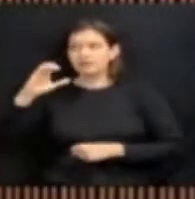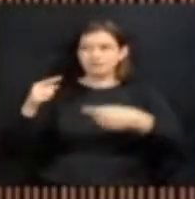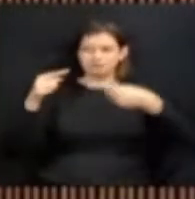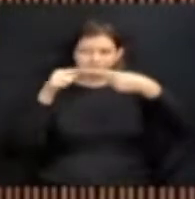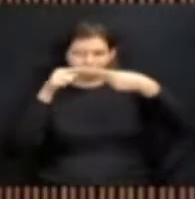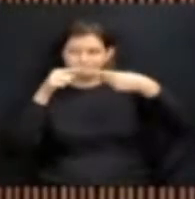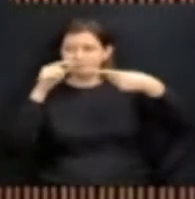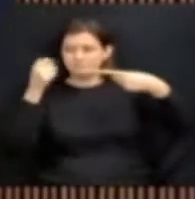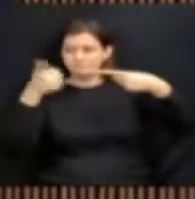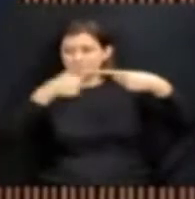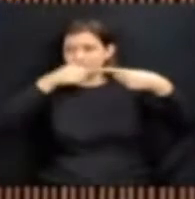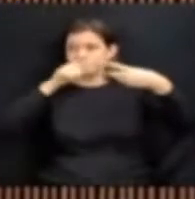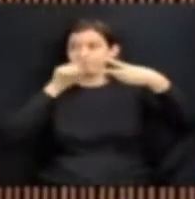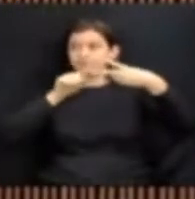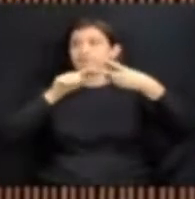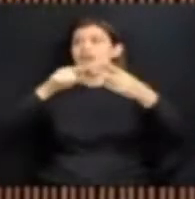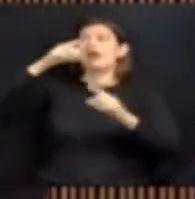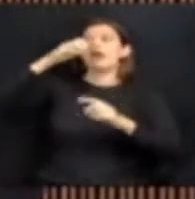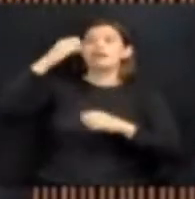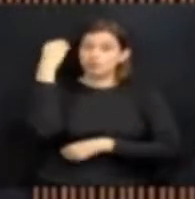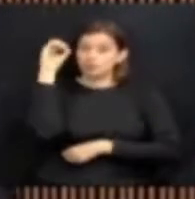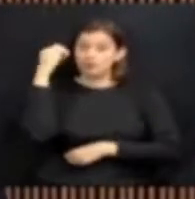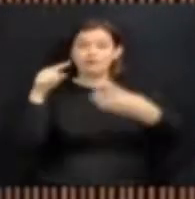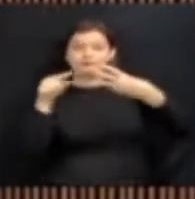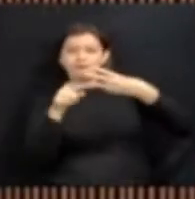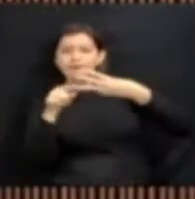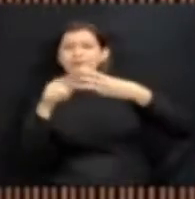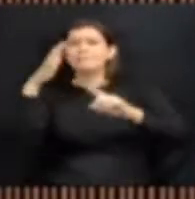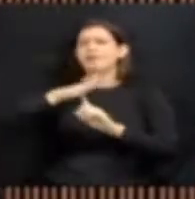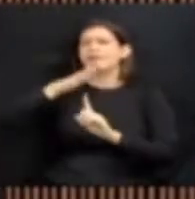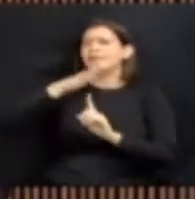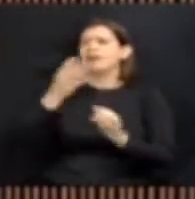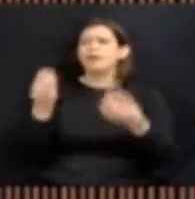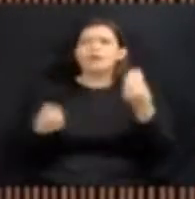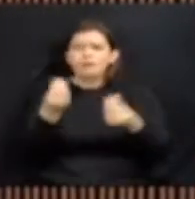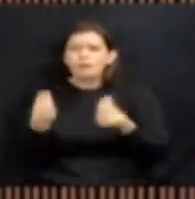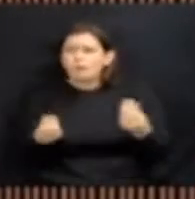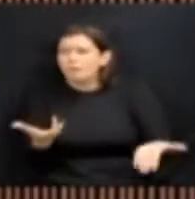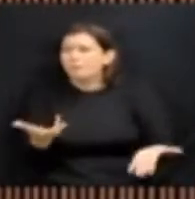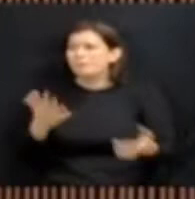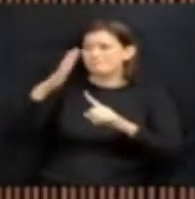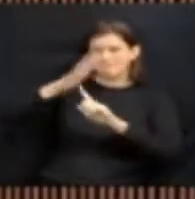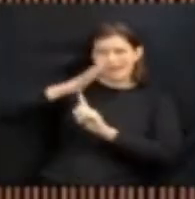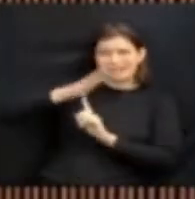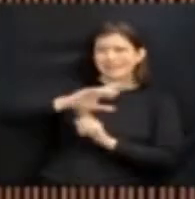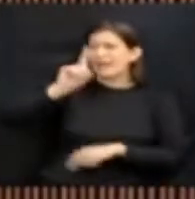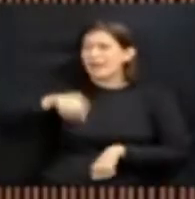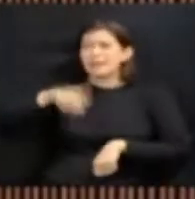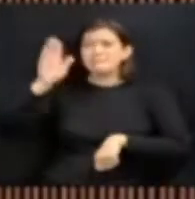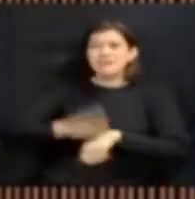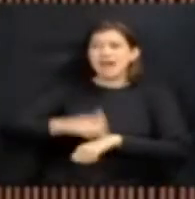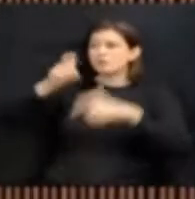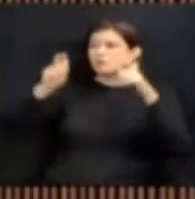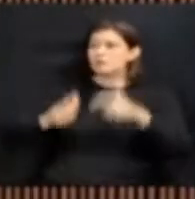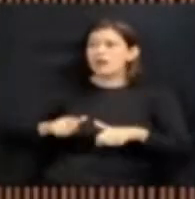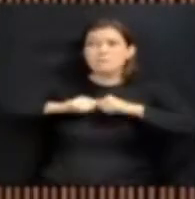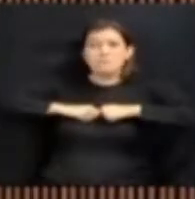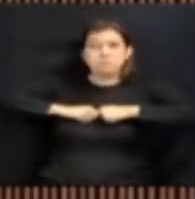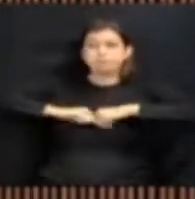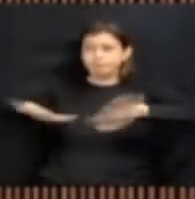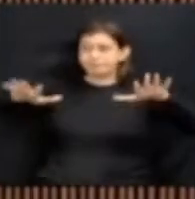coronavírus Paraná é líder Nacional em transmissibilidade e eu quero aqui pedir